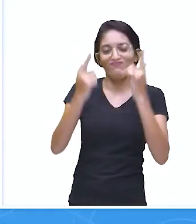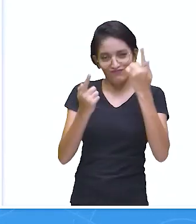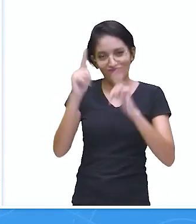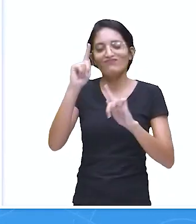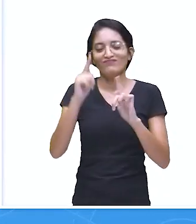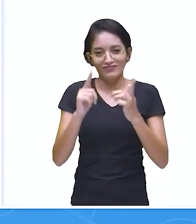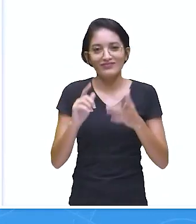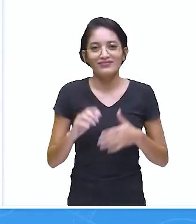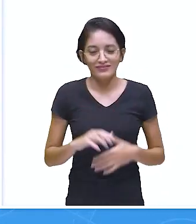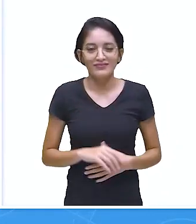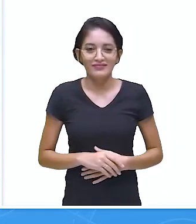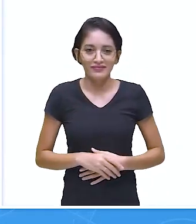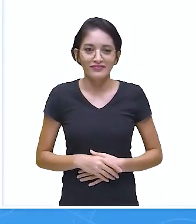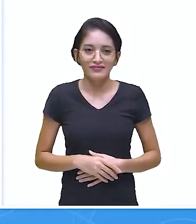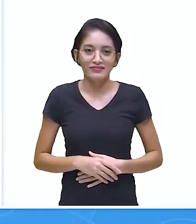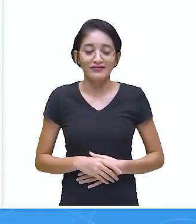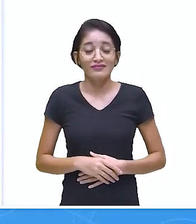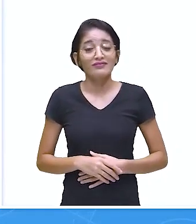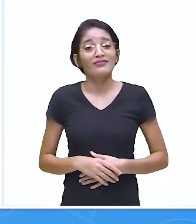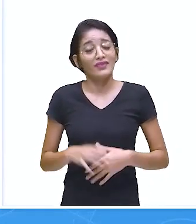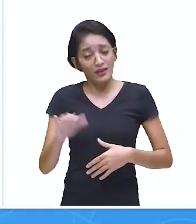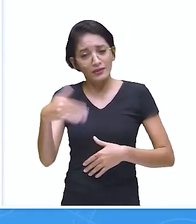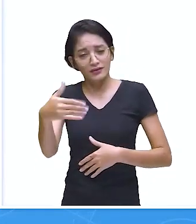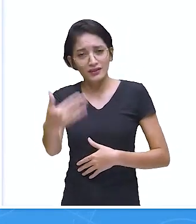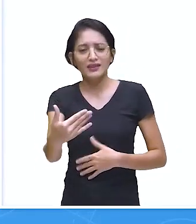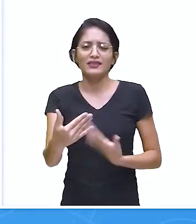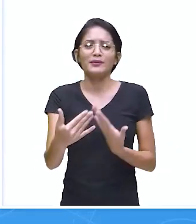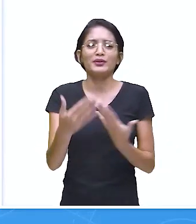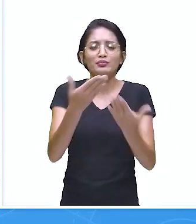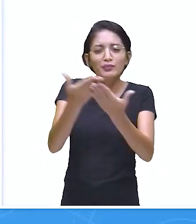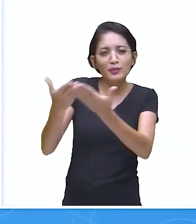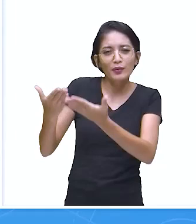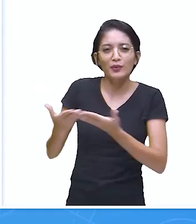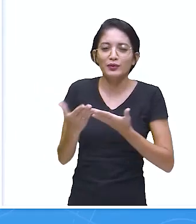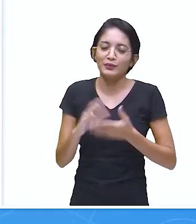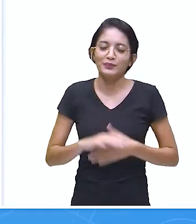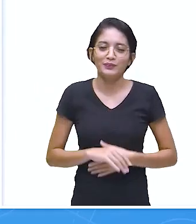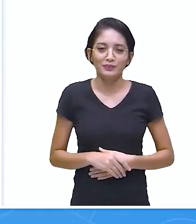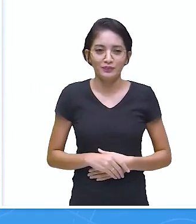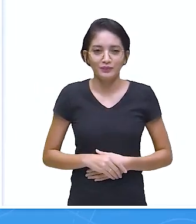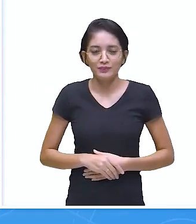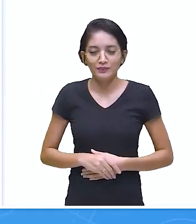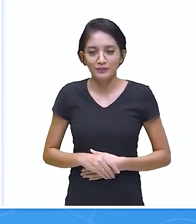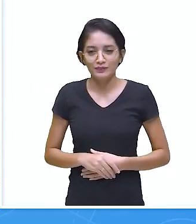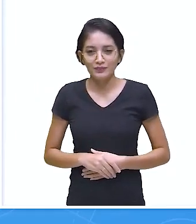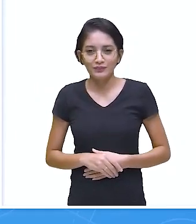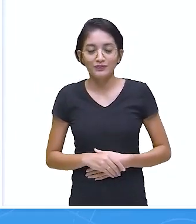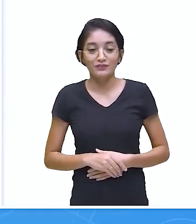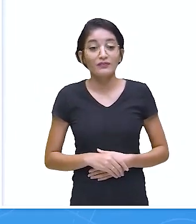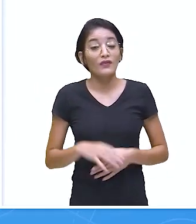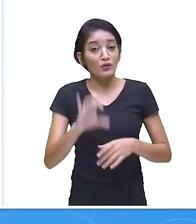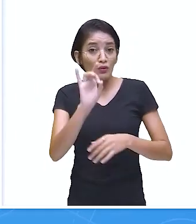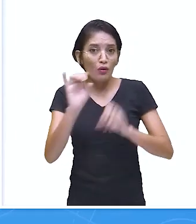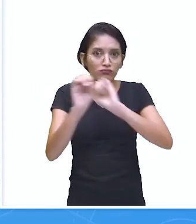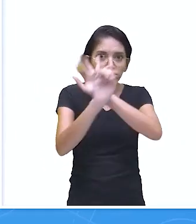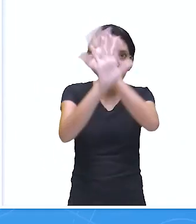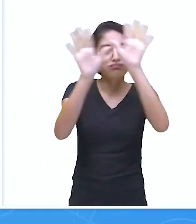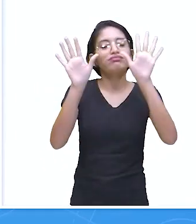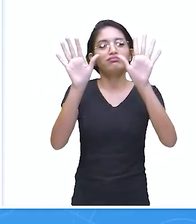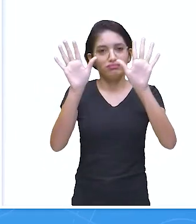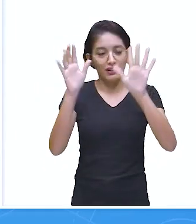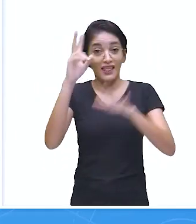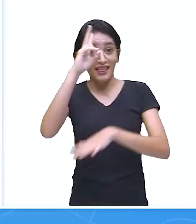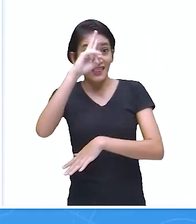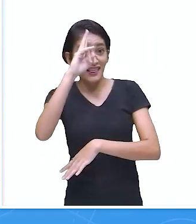né? E vamos ter mais para frente também, vamos revisar essas aulas de linguagem verbal e não verbal, tá bom? Só para você conhecer